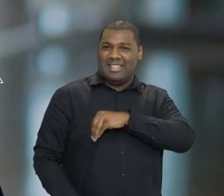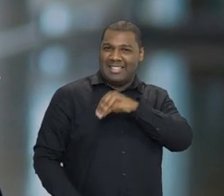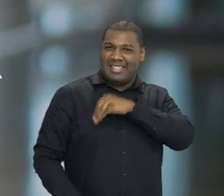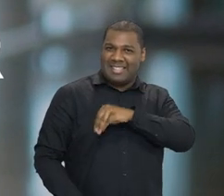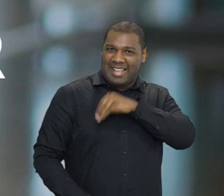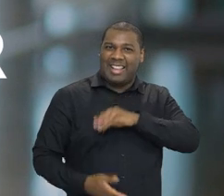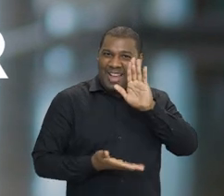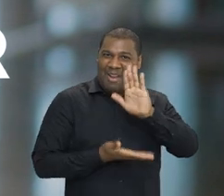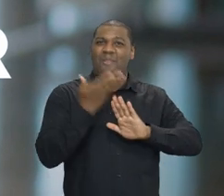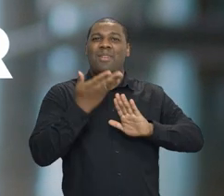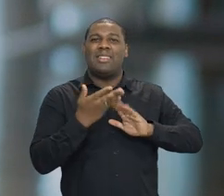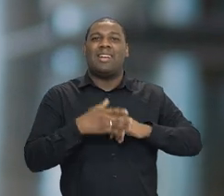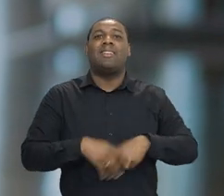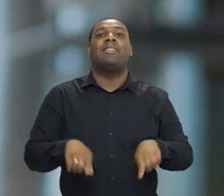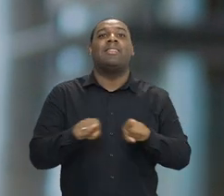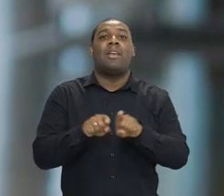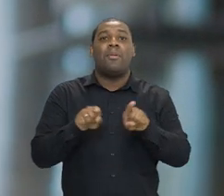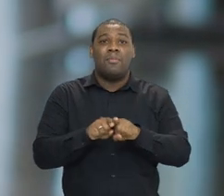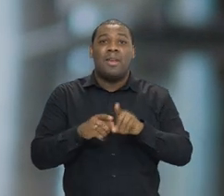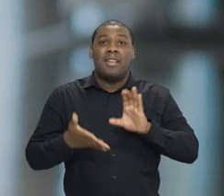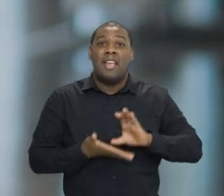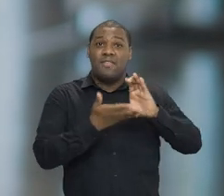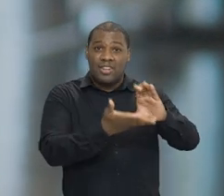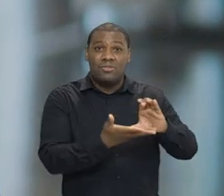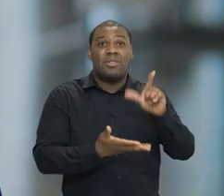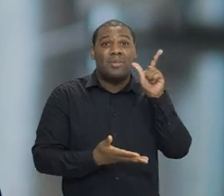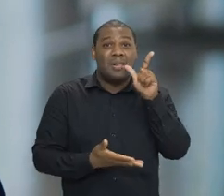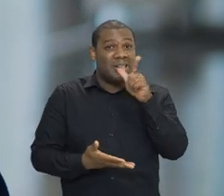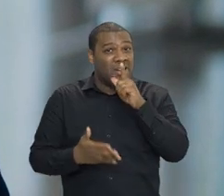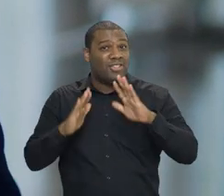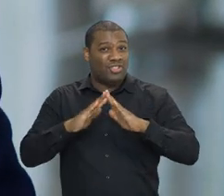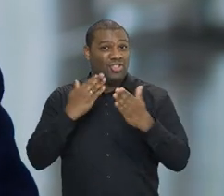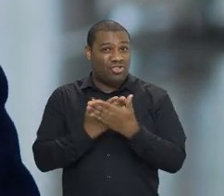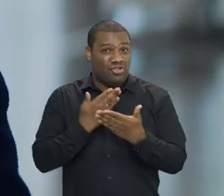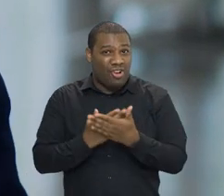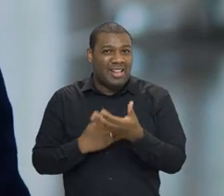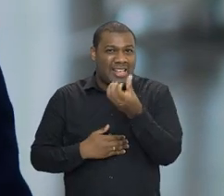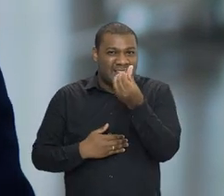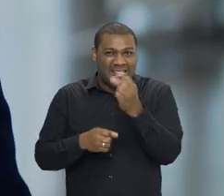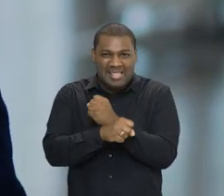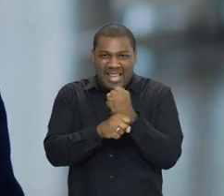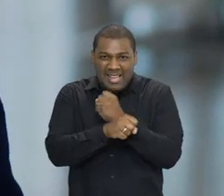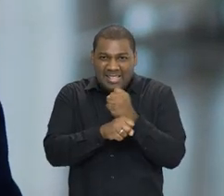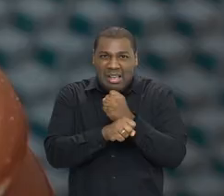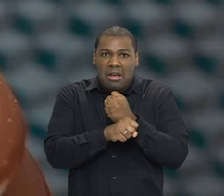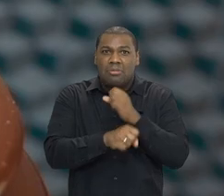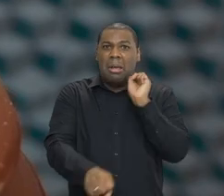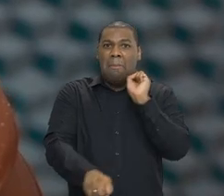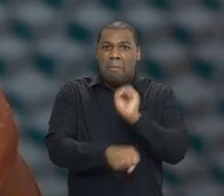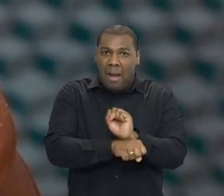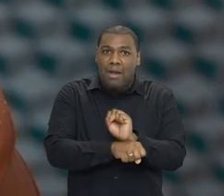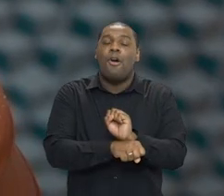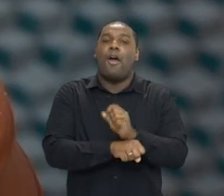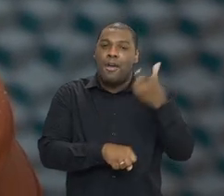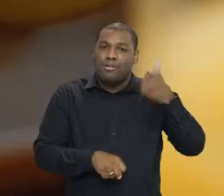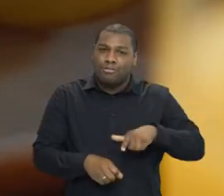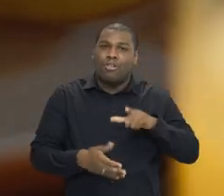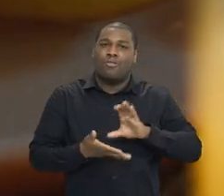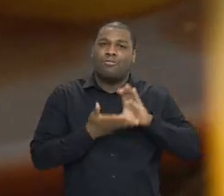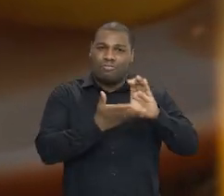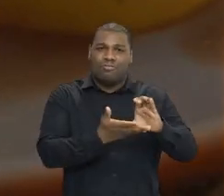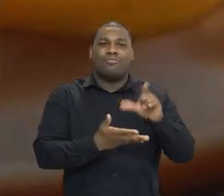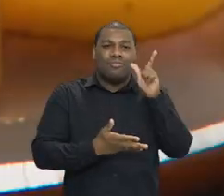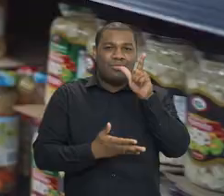crescer acima da inflação. Aumentamos o valor destinado à alimentação escolar após 6 anos sem reajuste. O arroz,